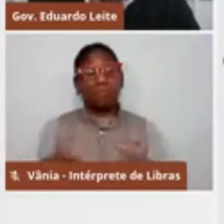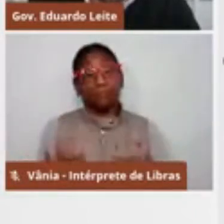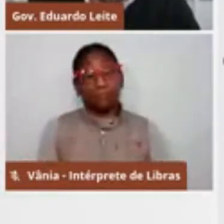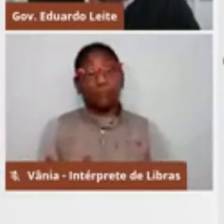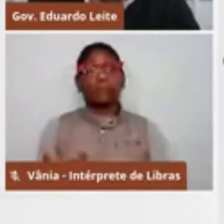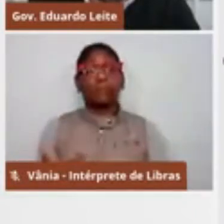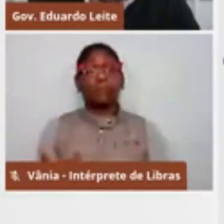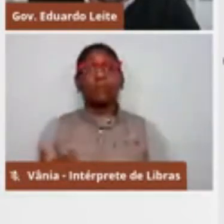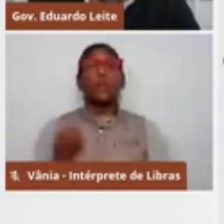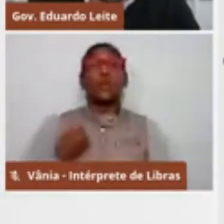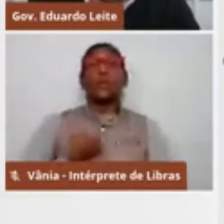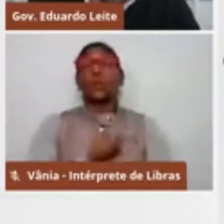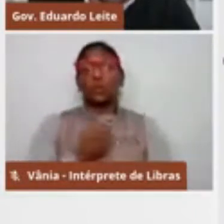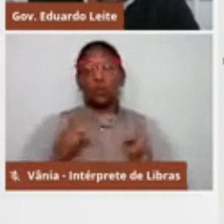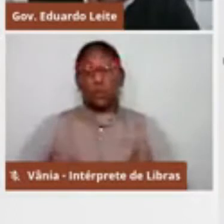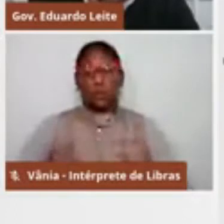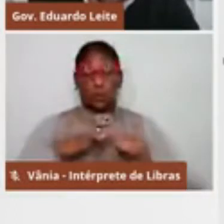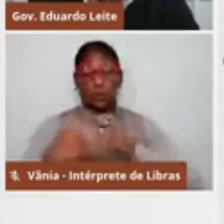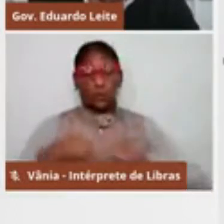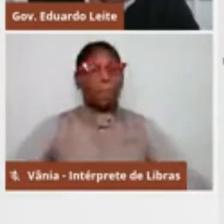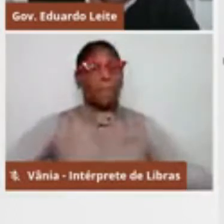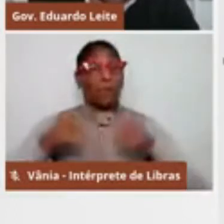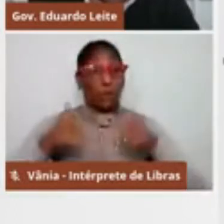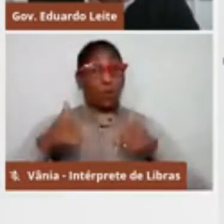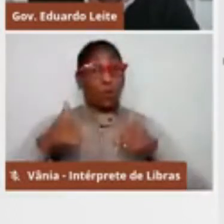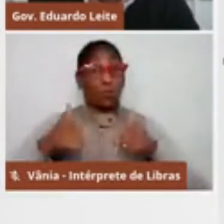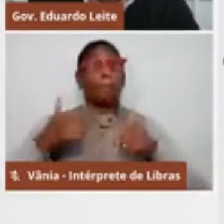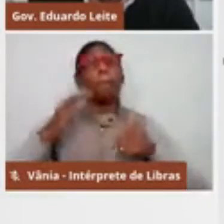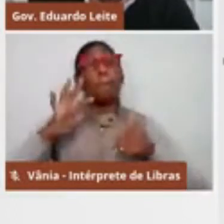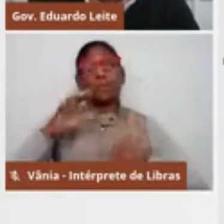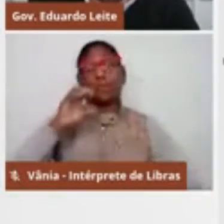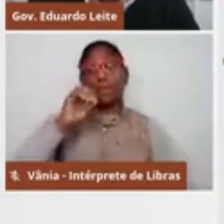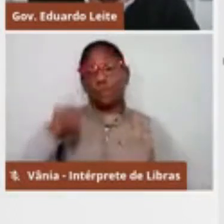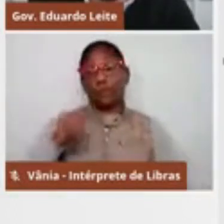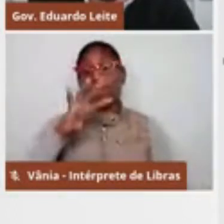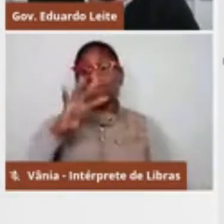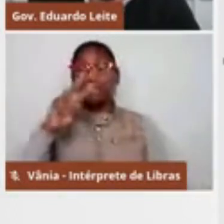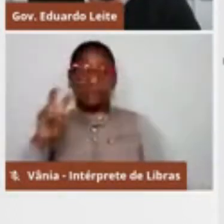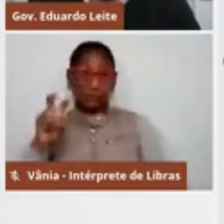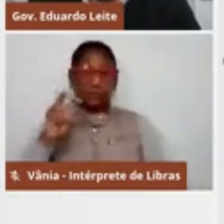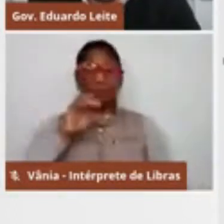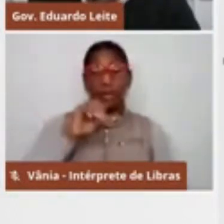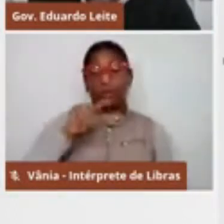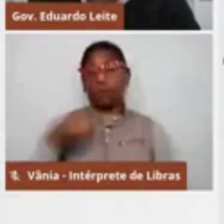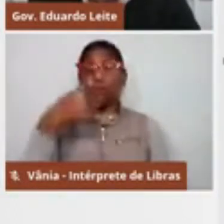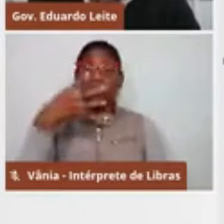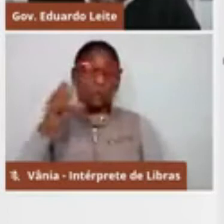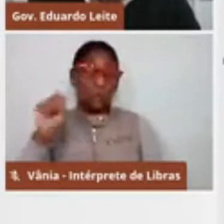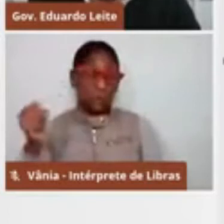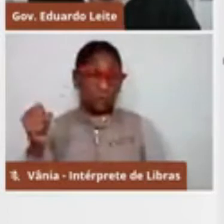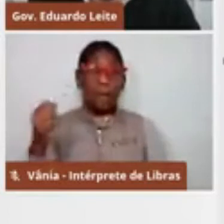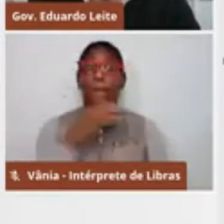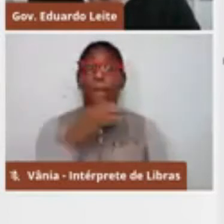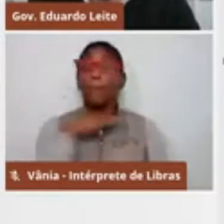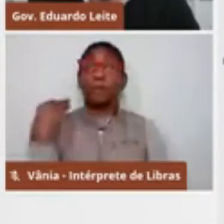de casos ativos sobre recuperados se mantém mais ou menos no mesmo patamar, 0,45 para 0,48. Óbitos pioraram